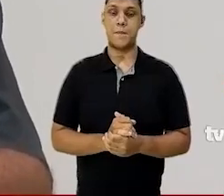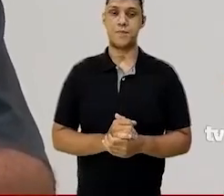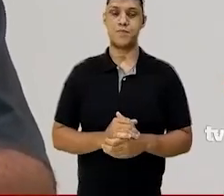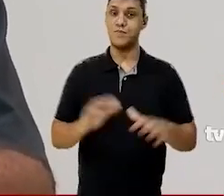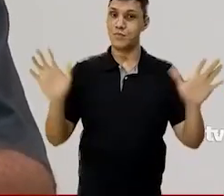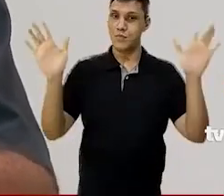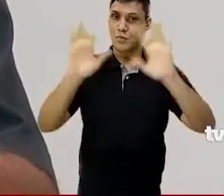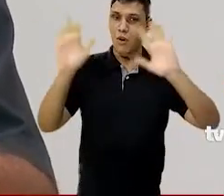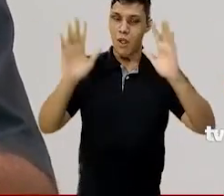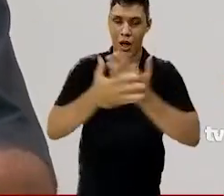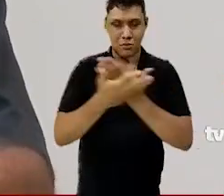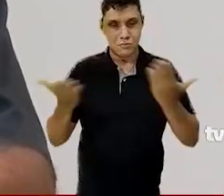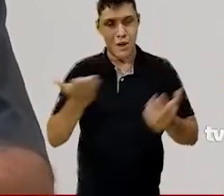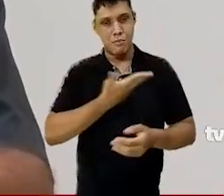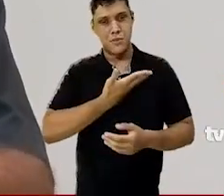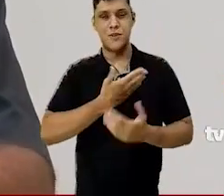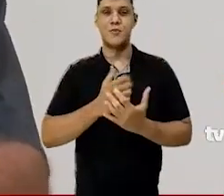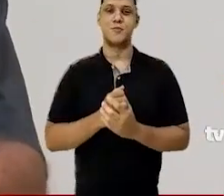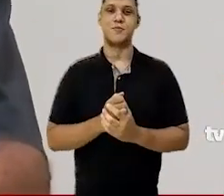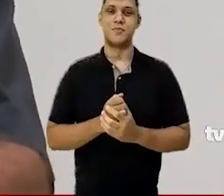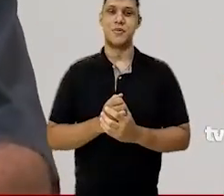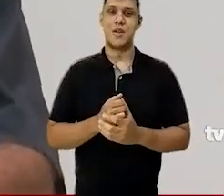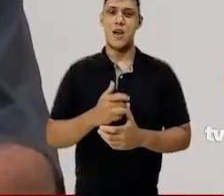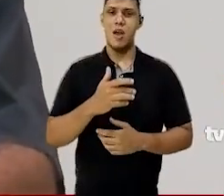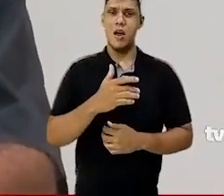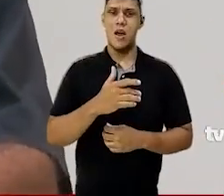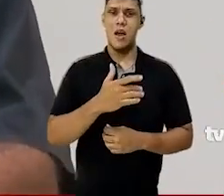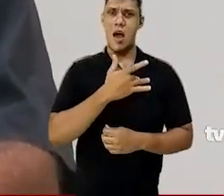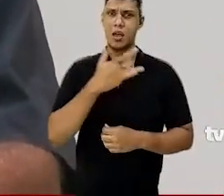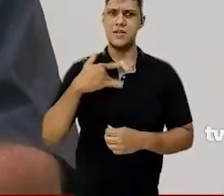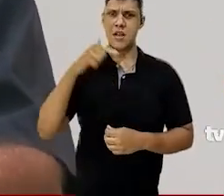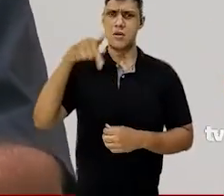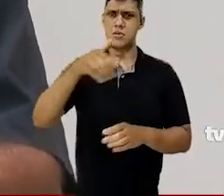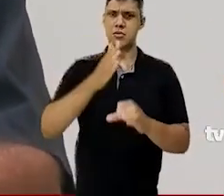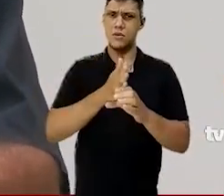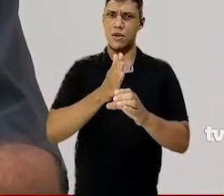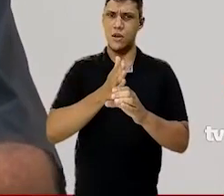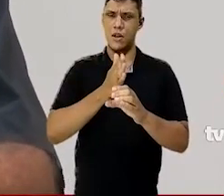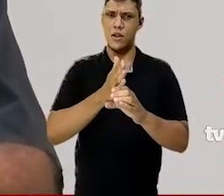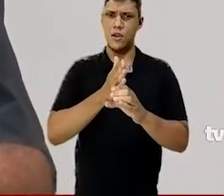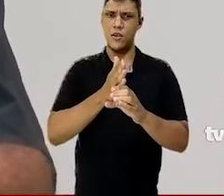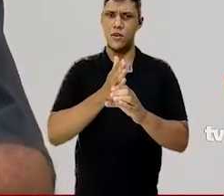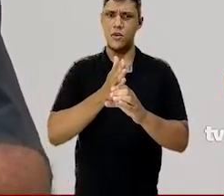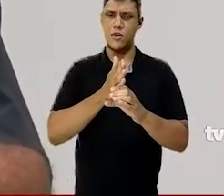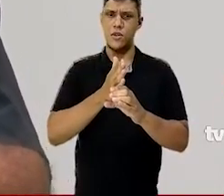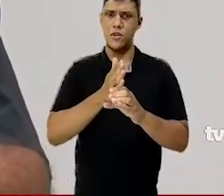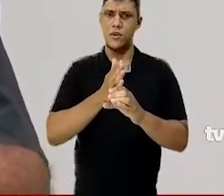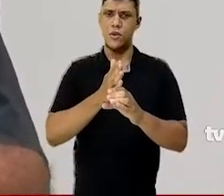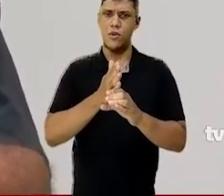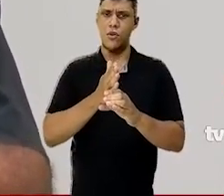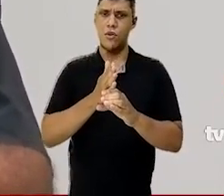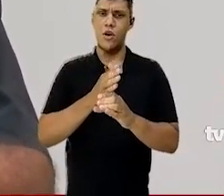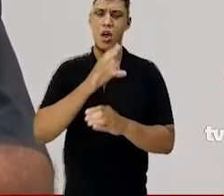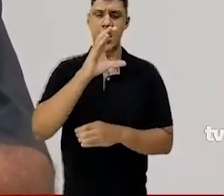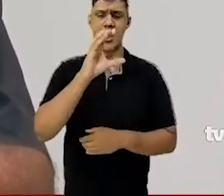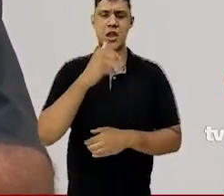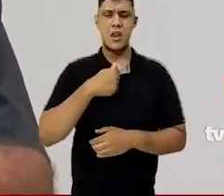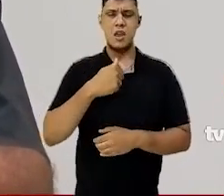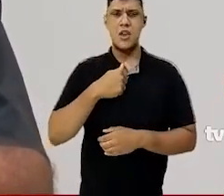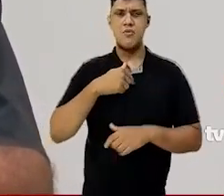Olá, meus amigos. A saúde de Caicó, como Cição vem fazendo um